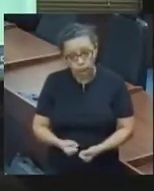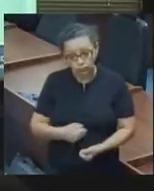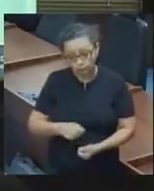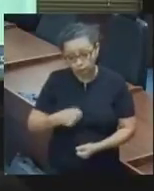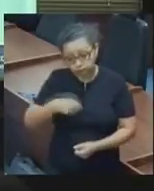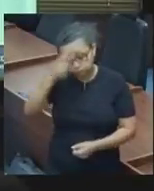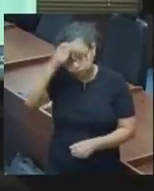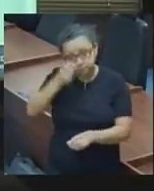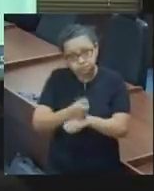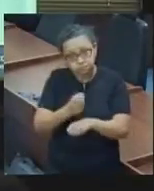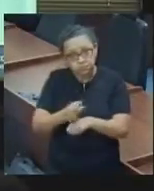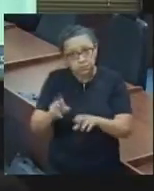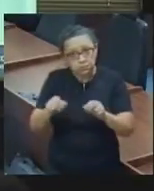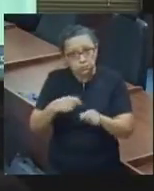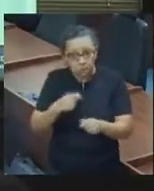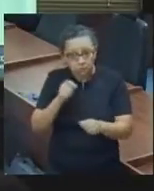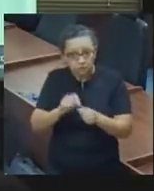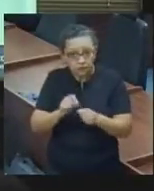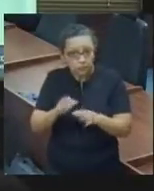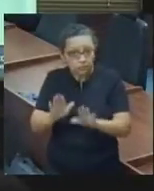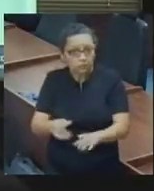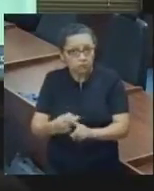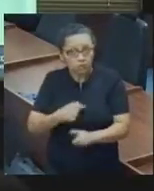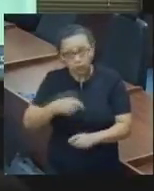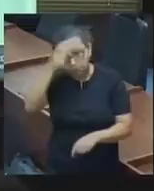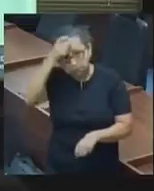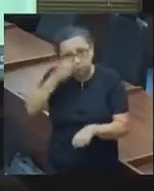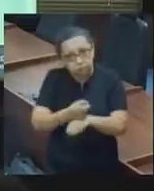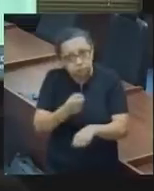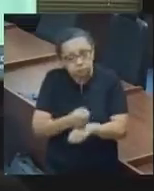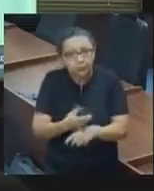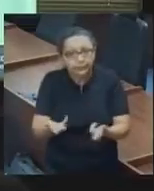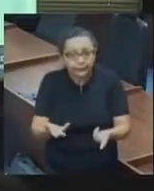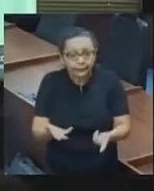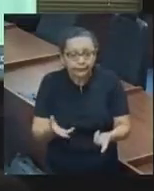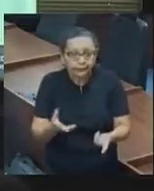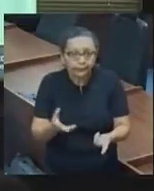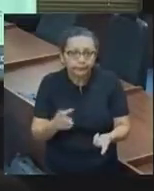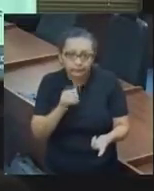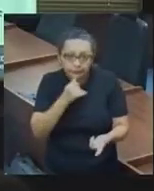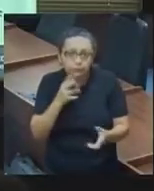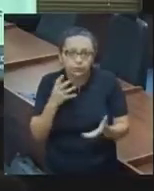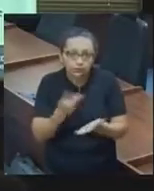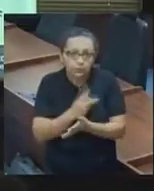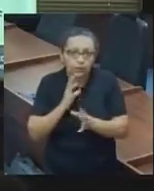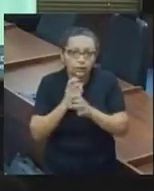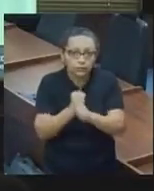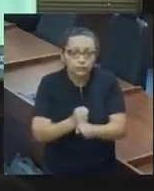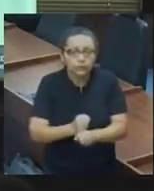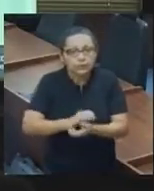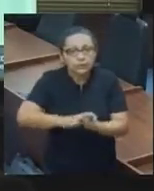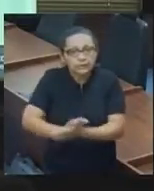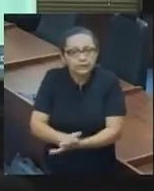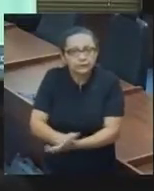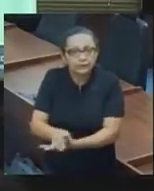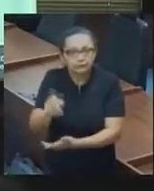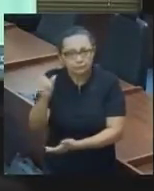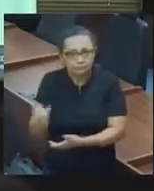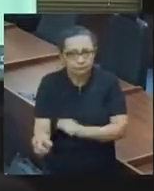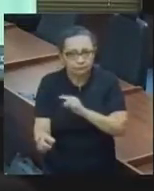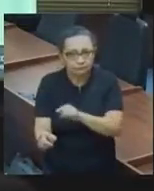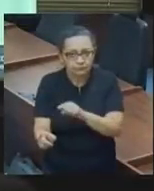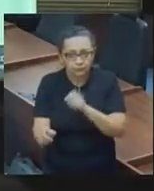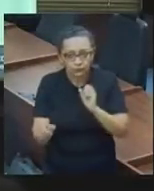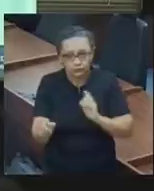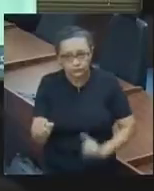assunto e pratica atos com base na segurança que resultem indiscriminação ou